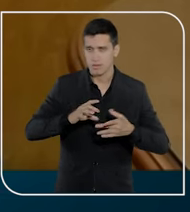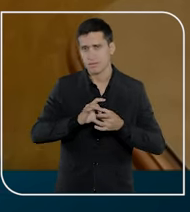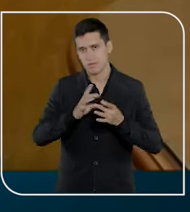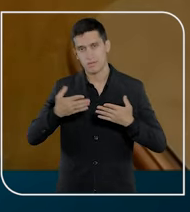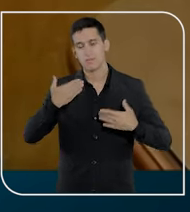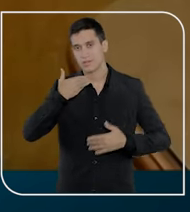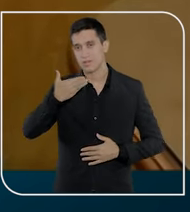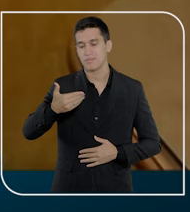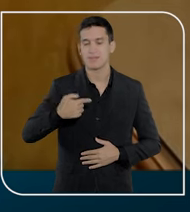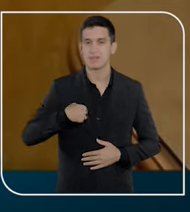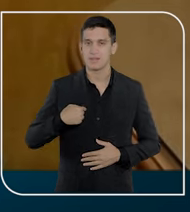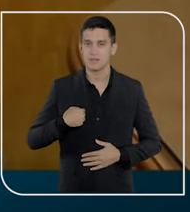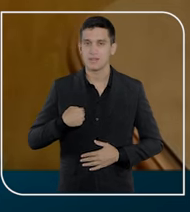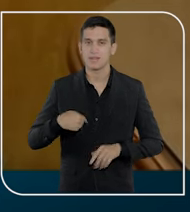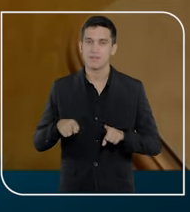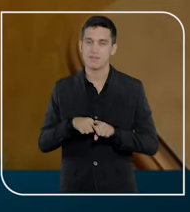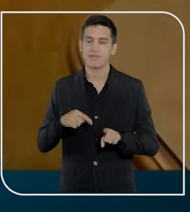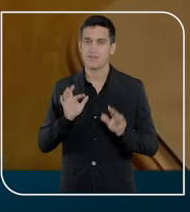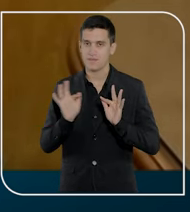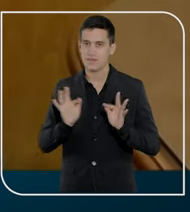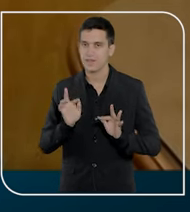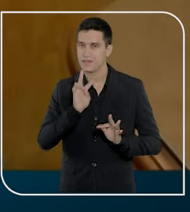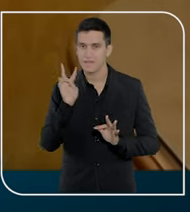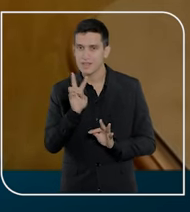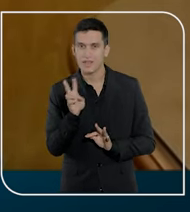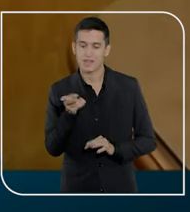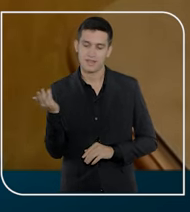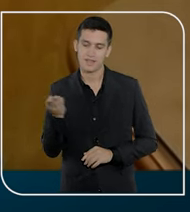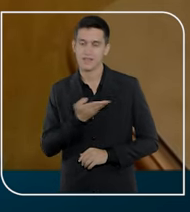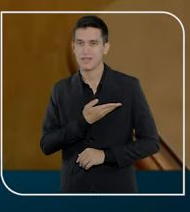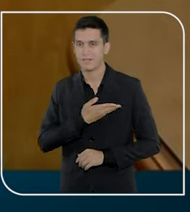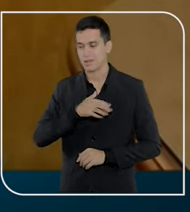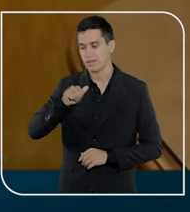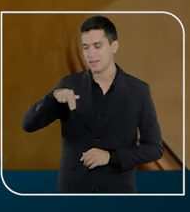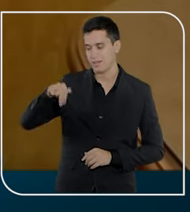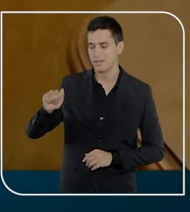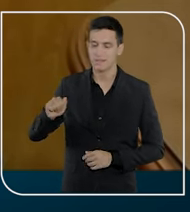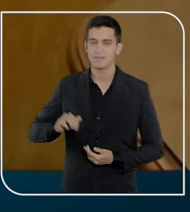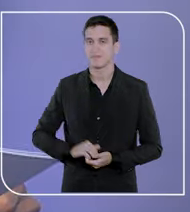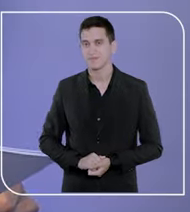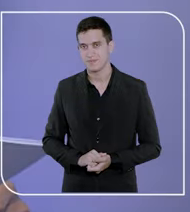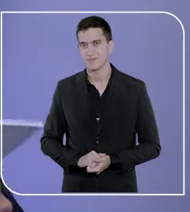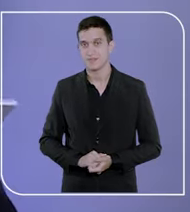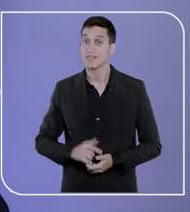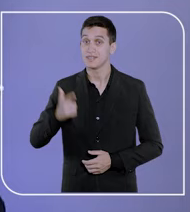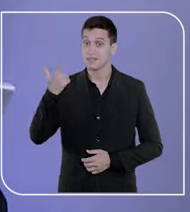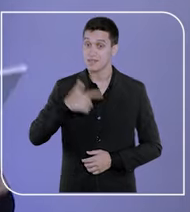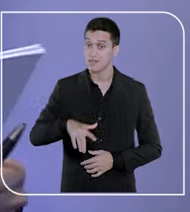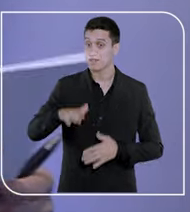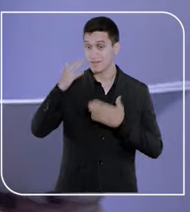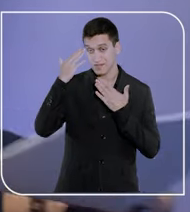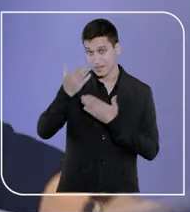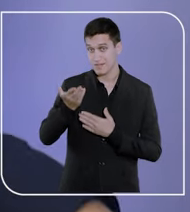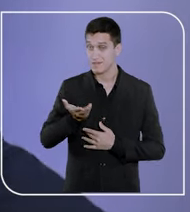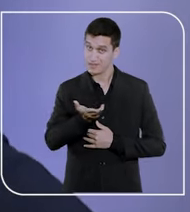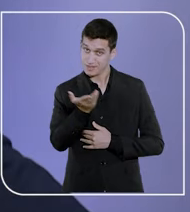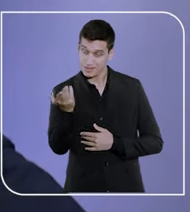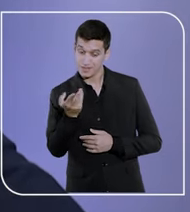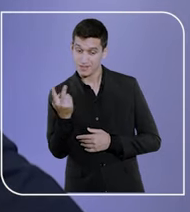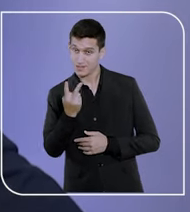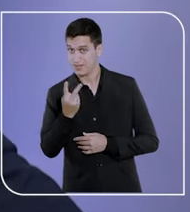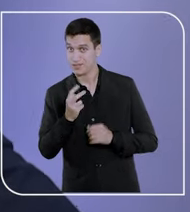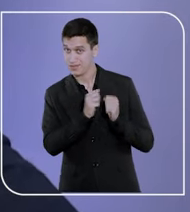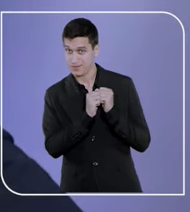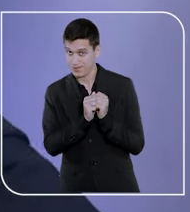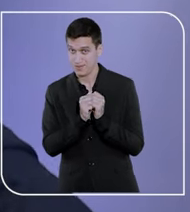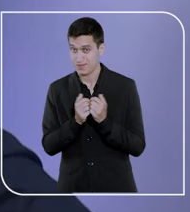necessidade. E também fiquei feliz de rever a amiga Ana Beatriz. Mais uma vez, muitíssimo obrigada